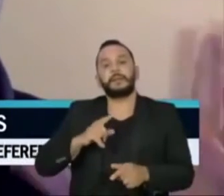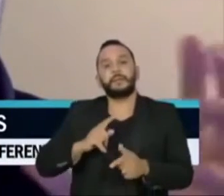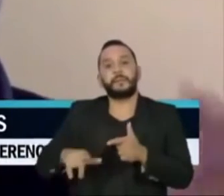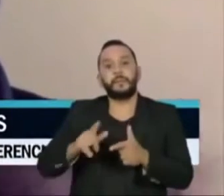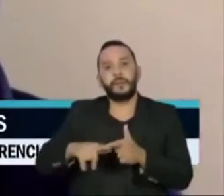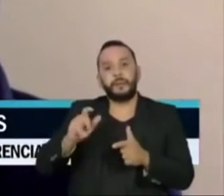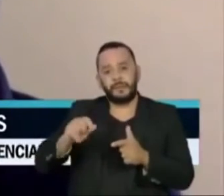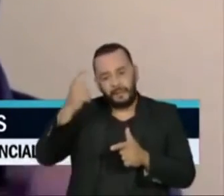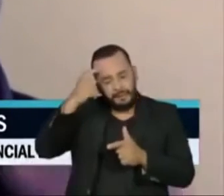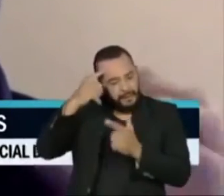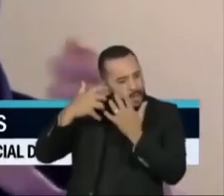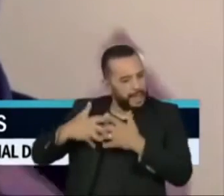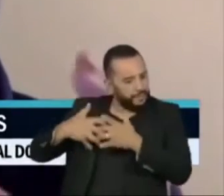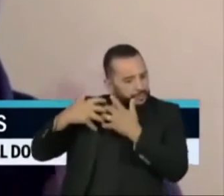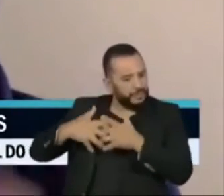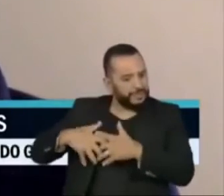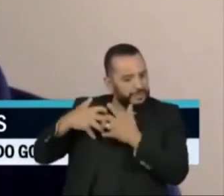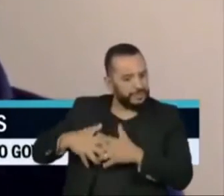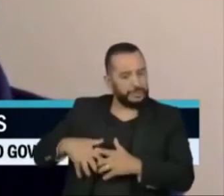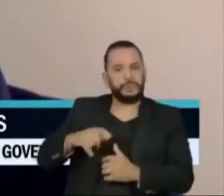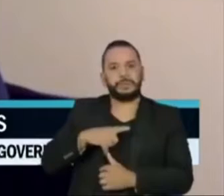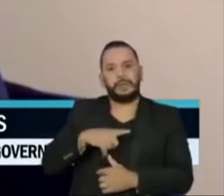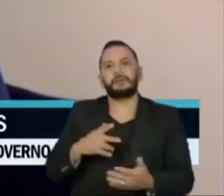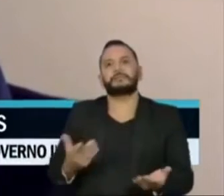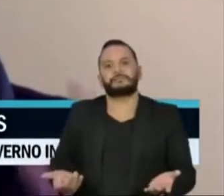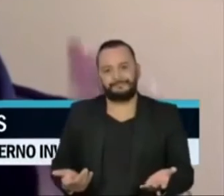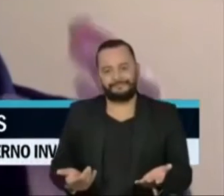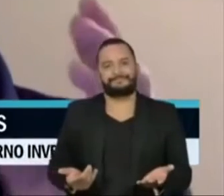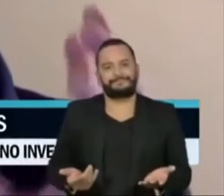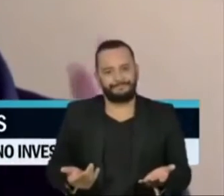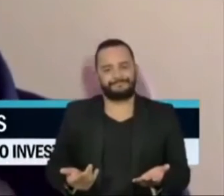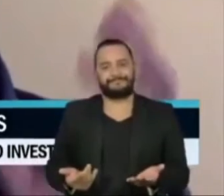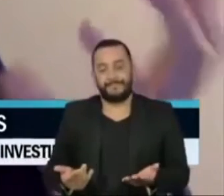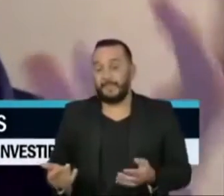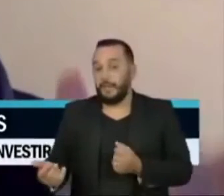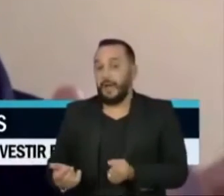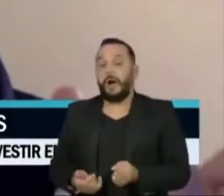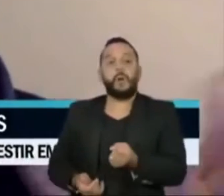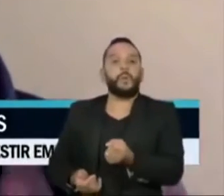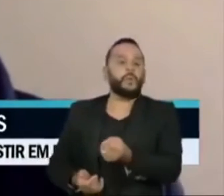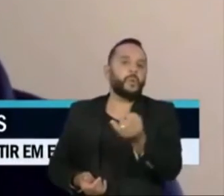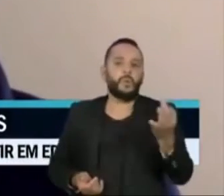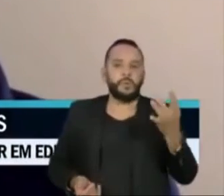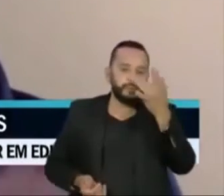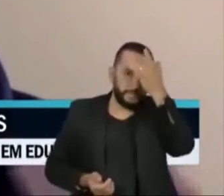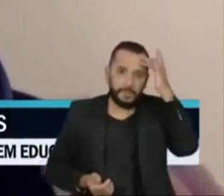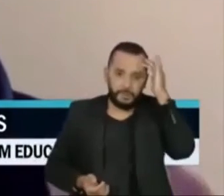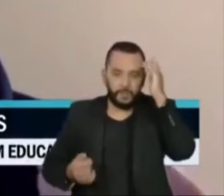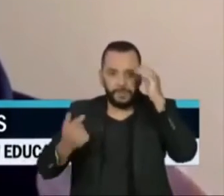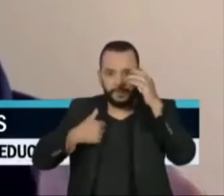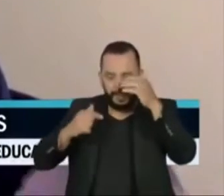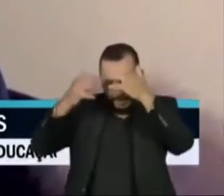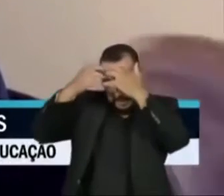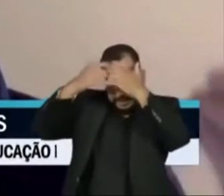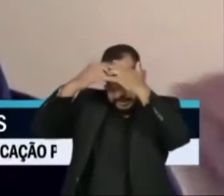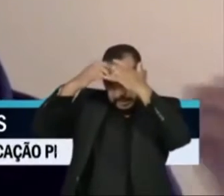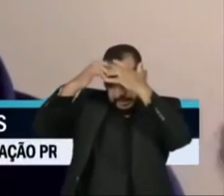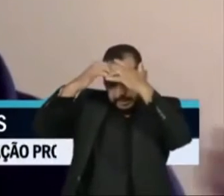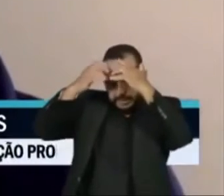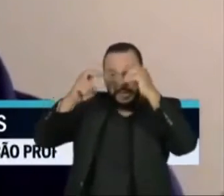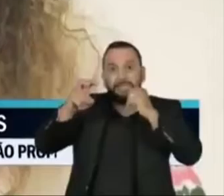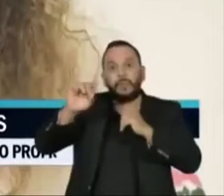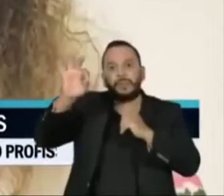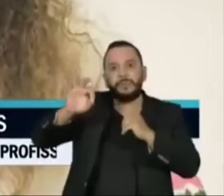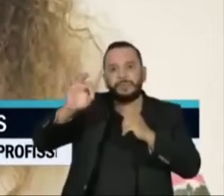memória lógica, né, memória mais a curto prazo. Tá? E em algumas funções cognitivas, até metade dos pacientes